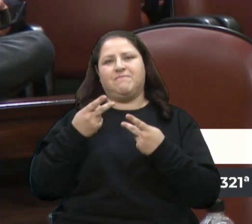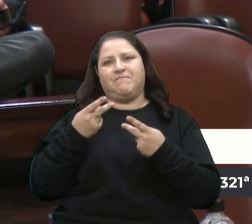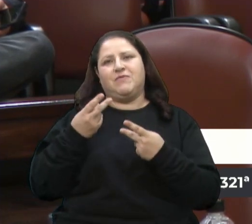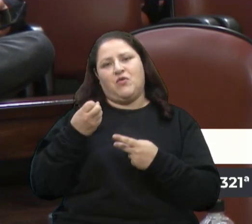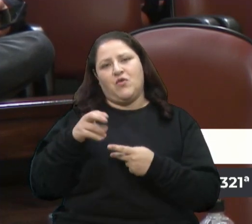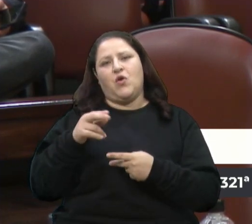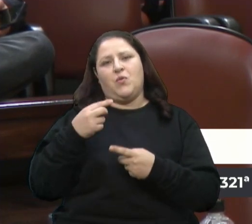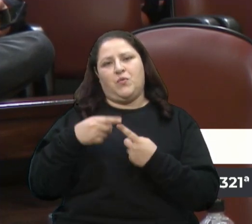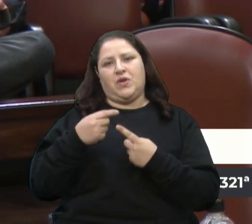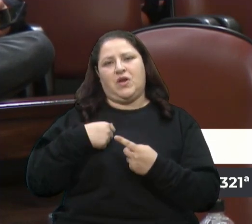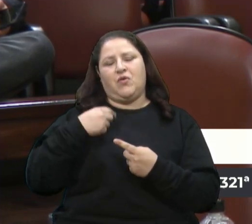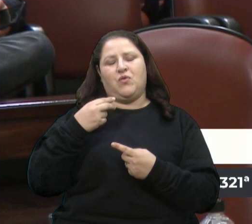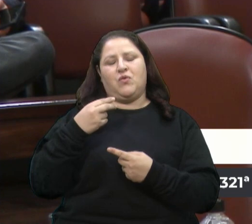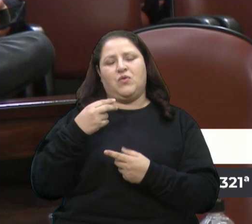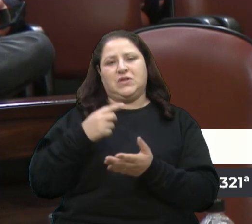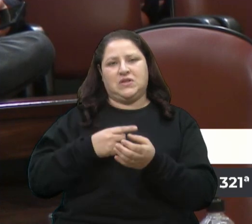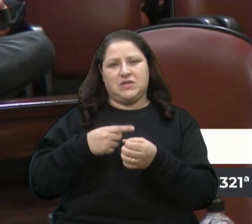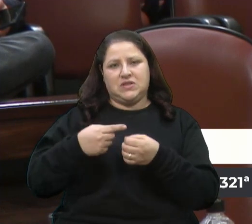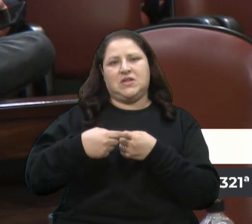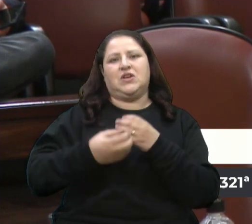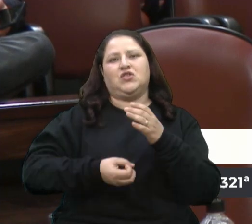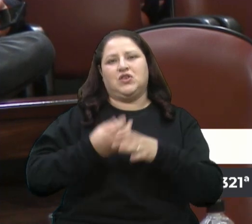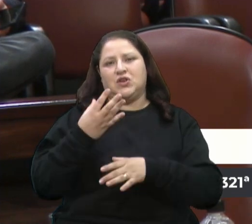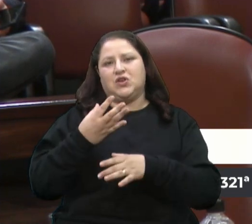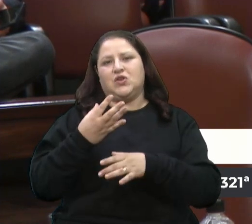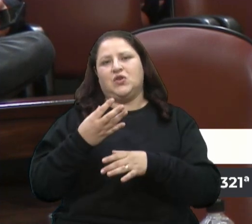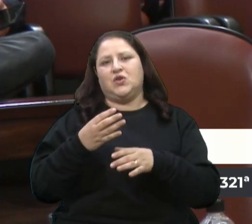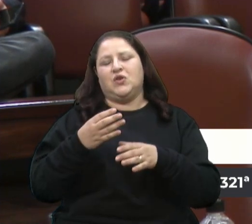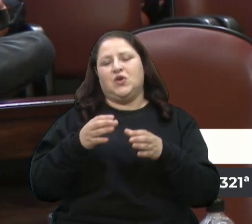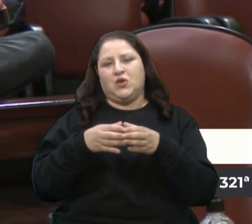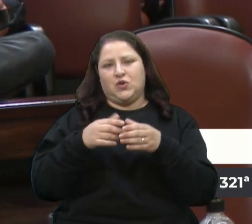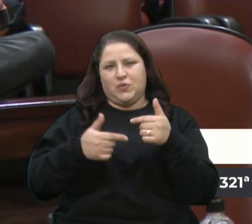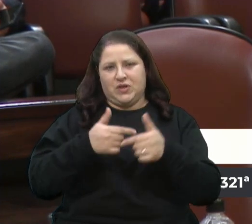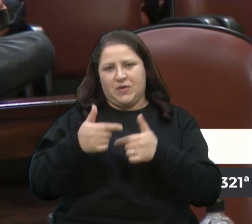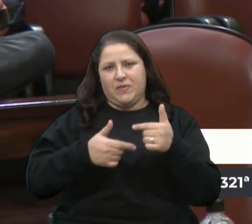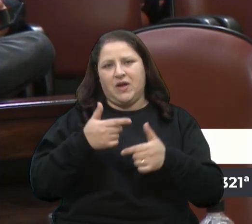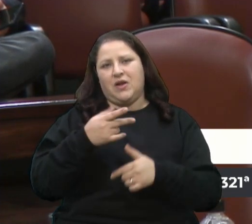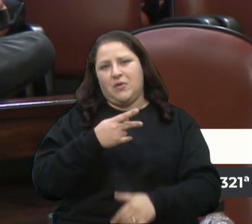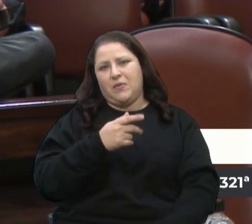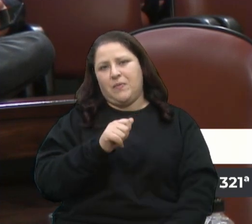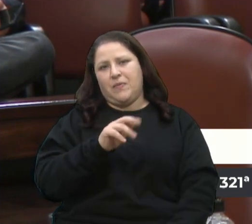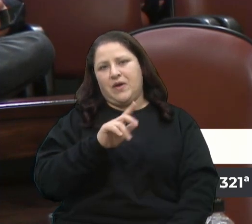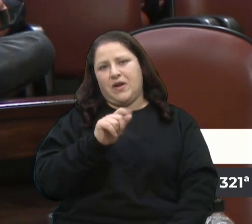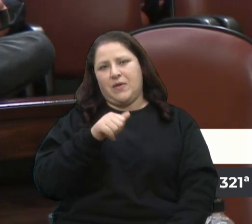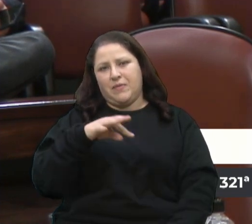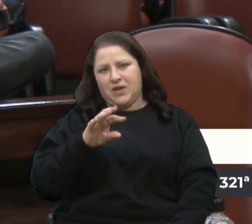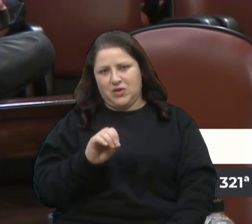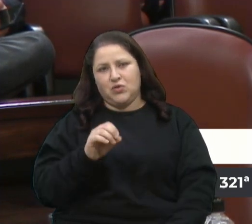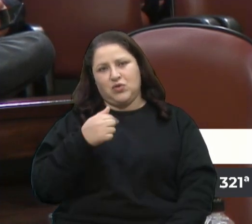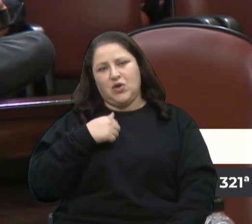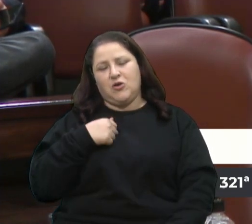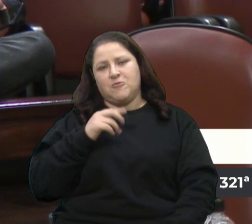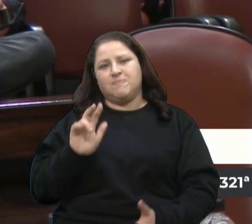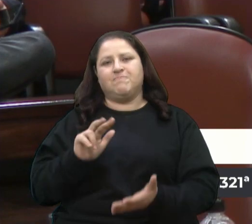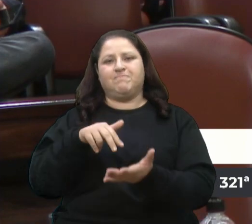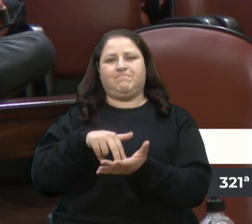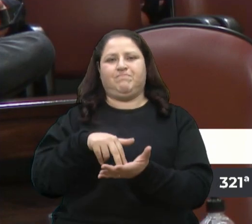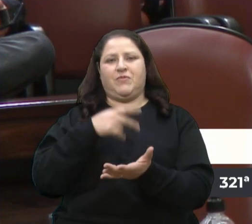Enquanto o vereador da cidade que criou o Parlamento Regional estava representando, então eu tinha essa representatividade do senhor, e me